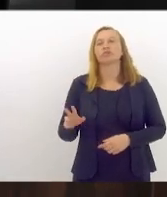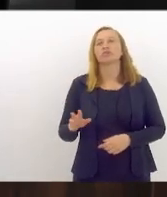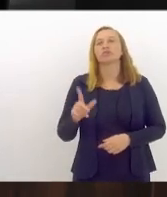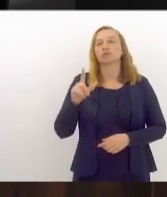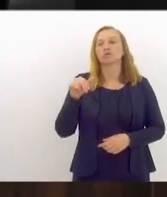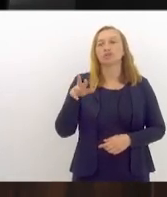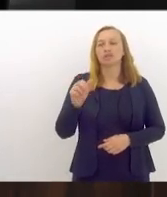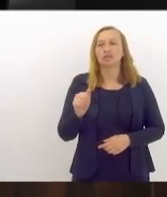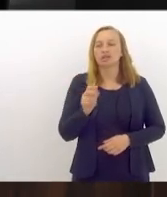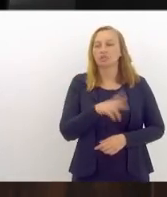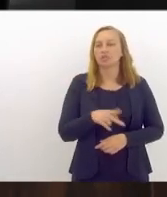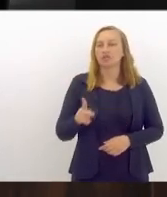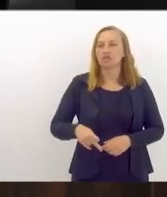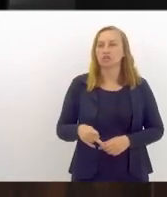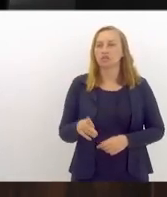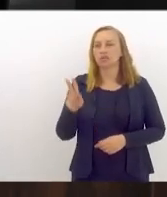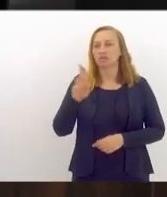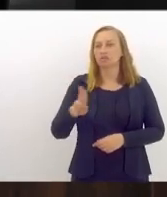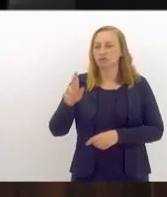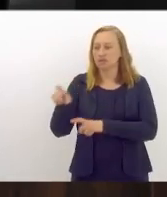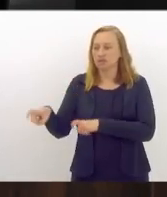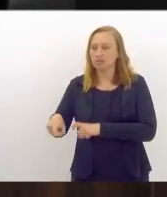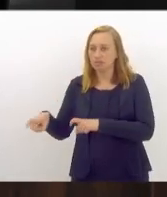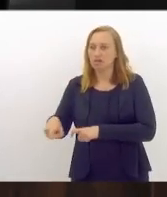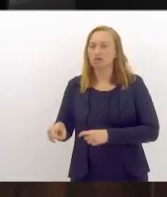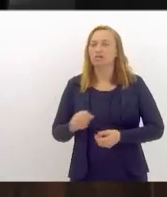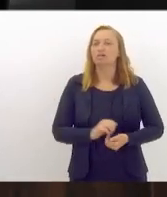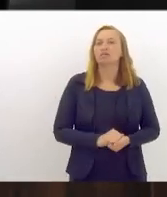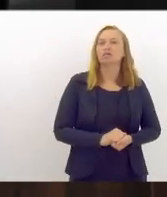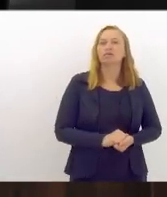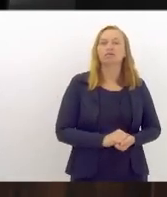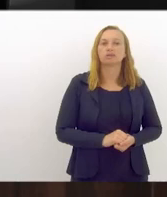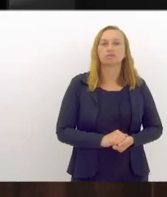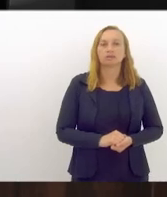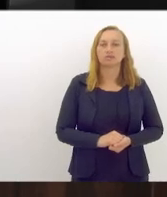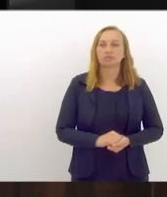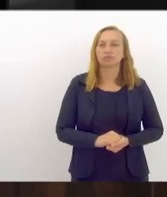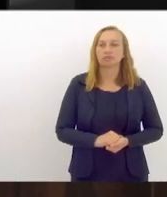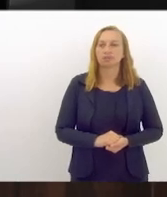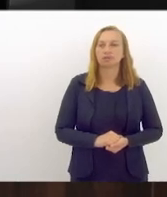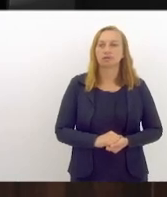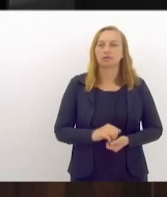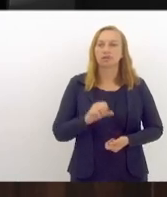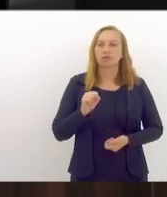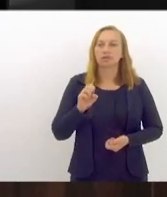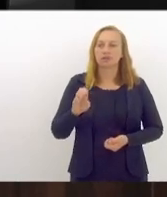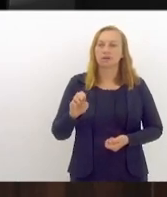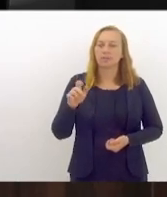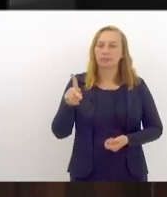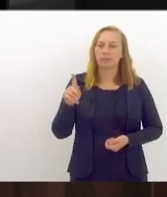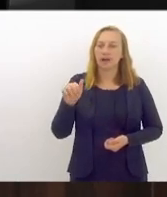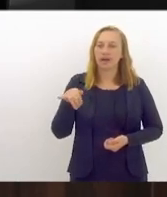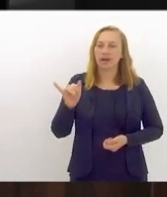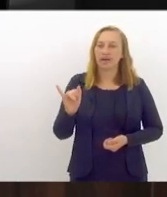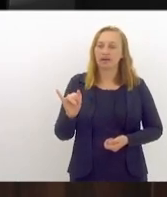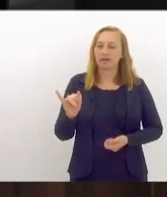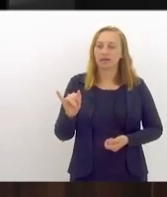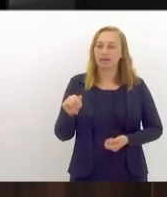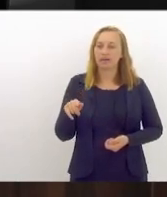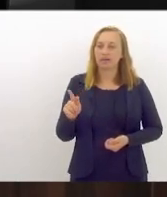rural Maria Lucinda Mara Conselheiro assessora Seplag CRC RJ Cristiano